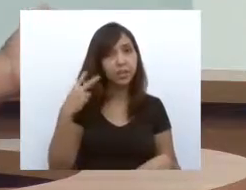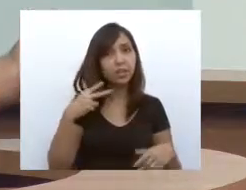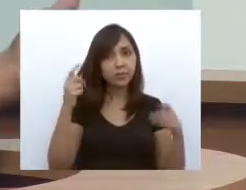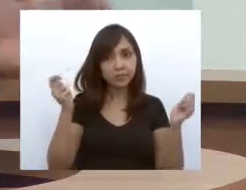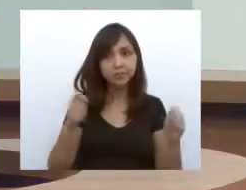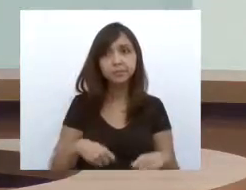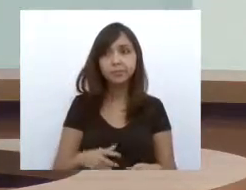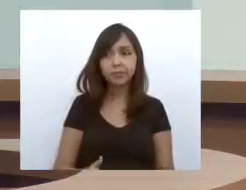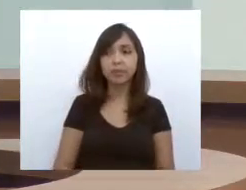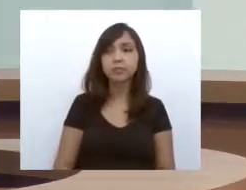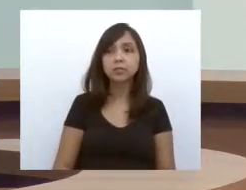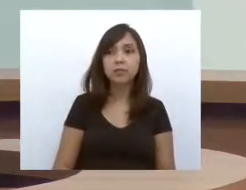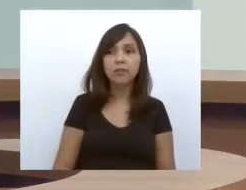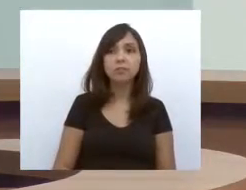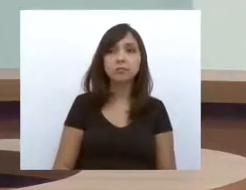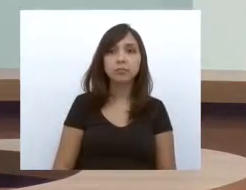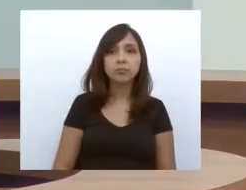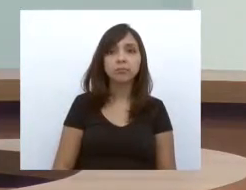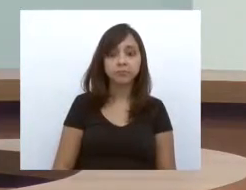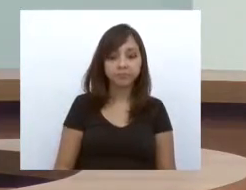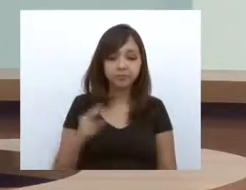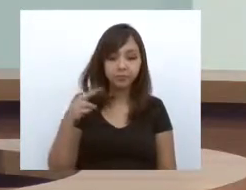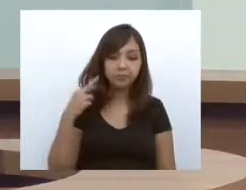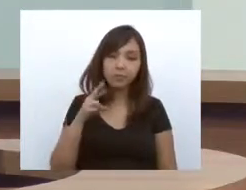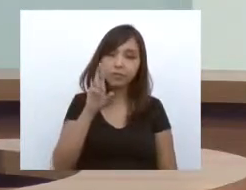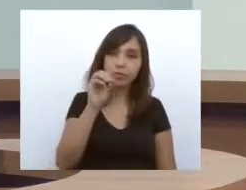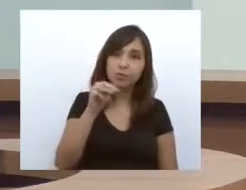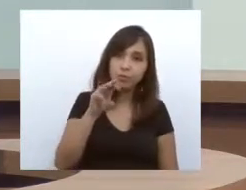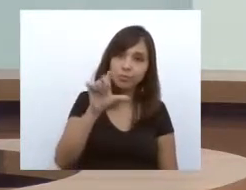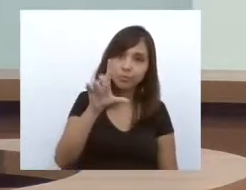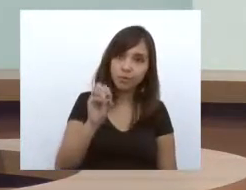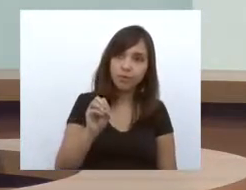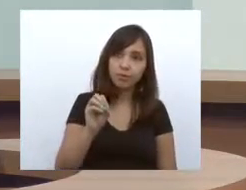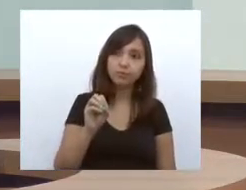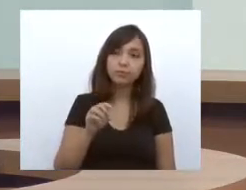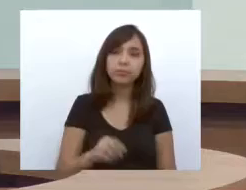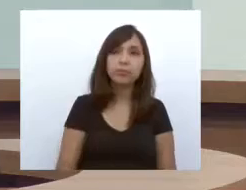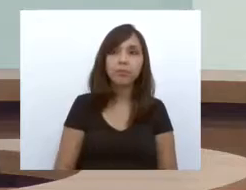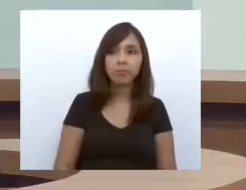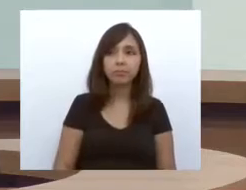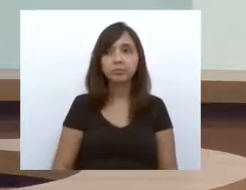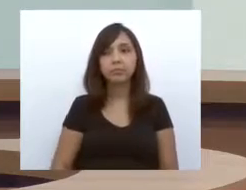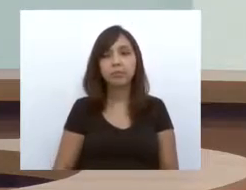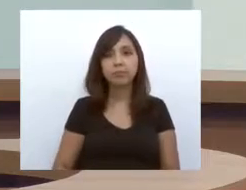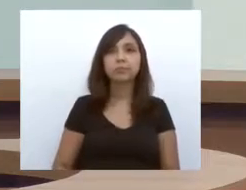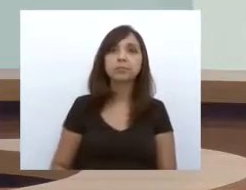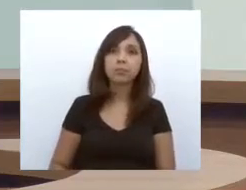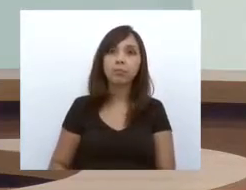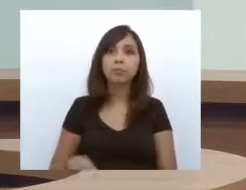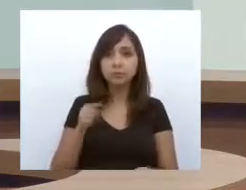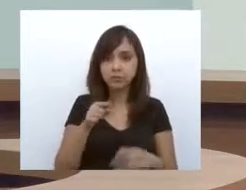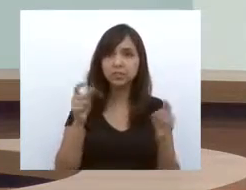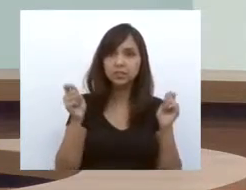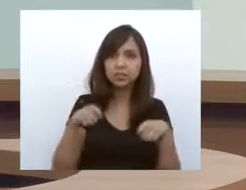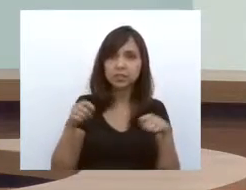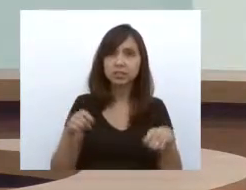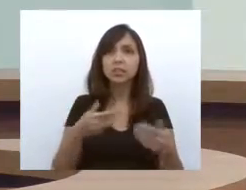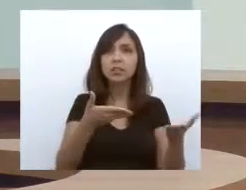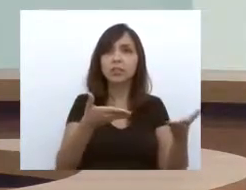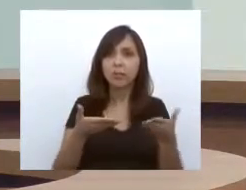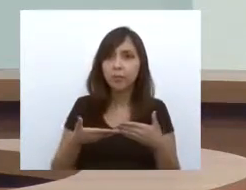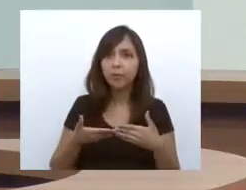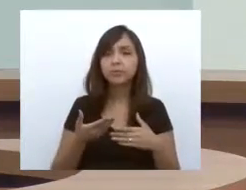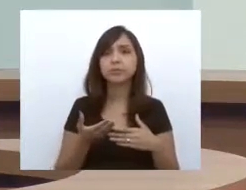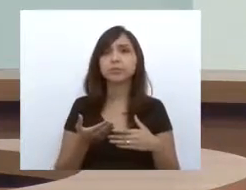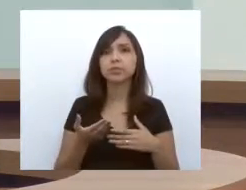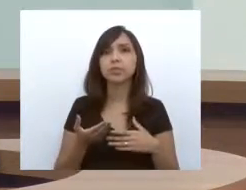é um absurdo. O vereador Rômulo, o deputado estadual, ele tem como convocar, ele tem como convidar, ele tem